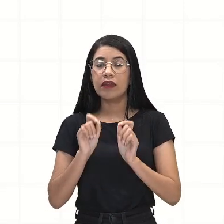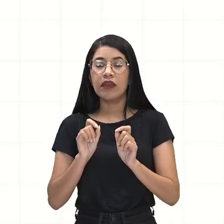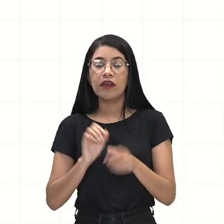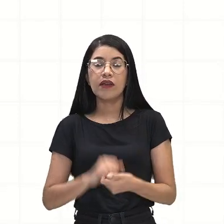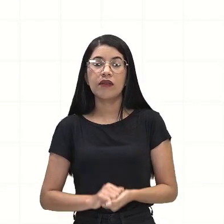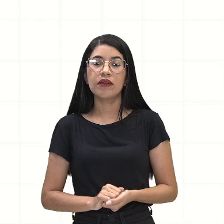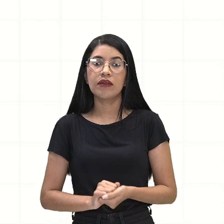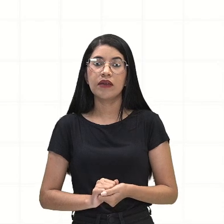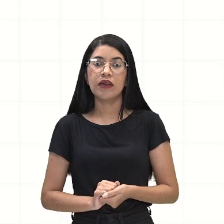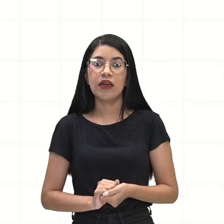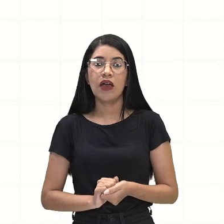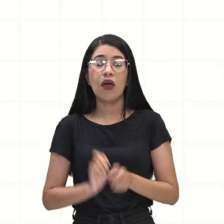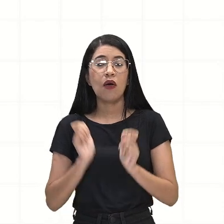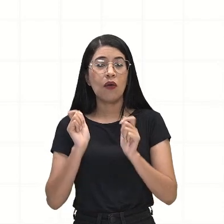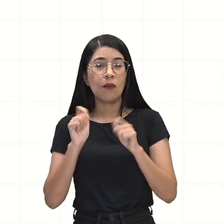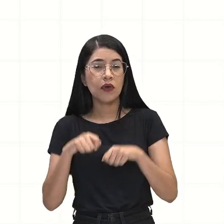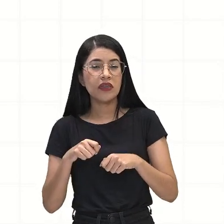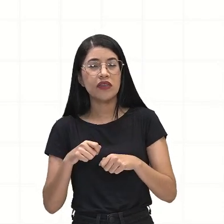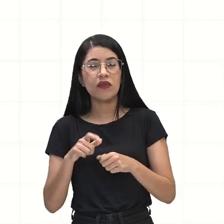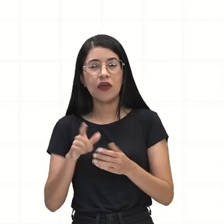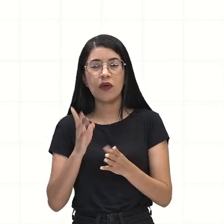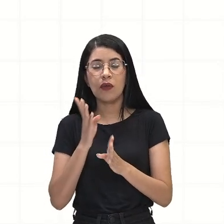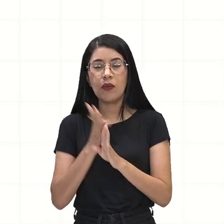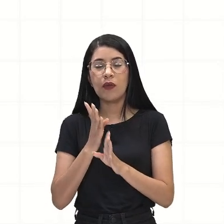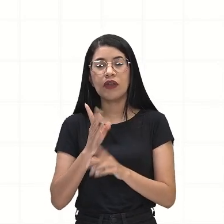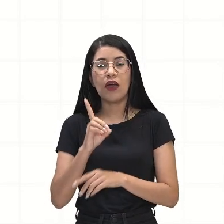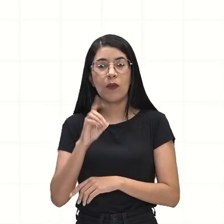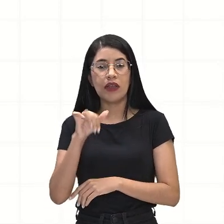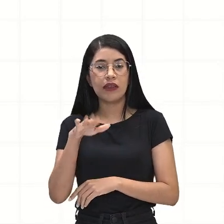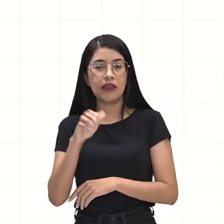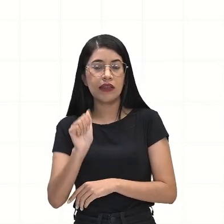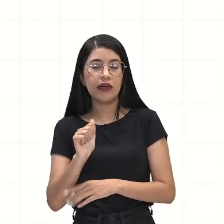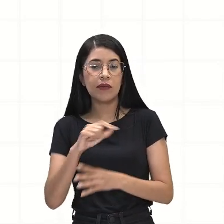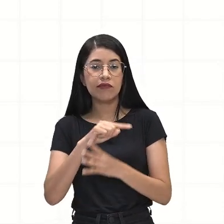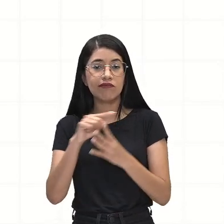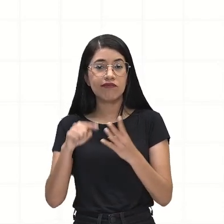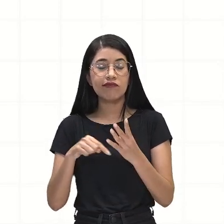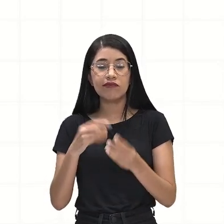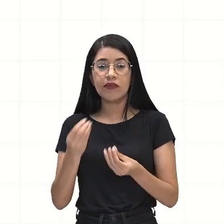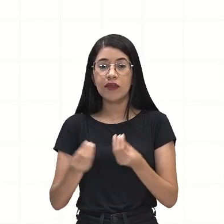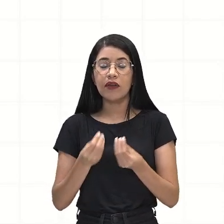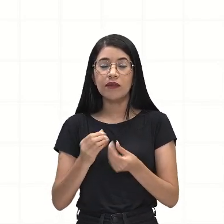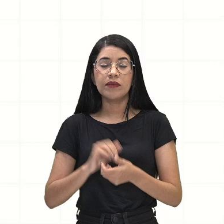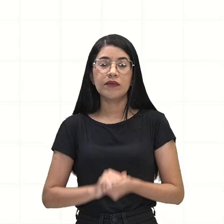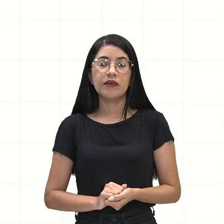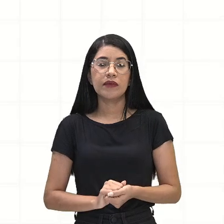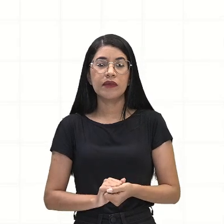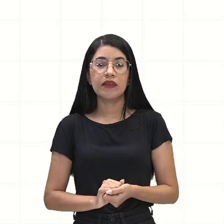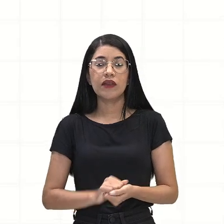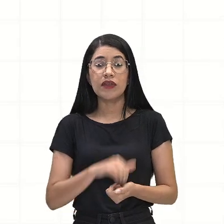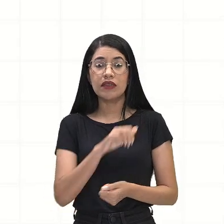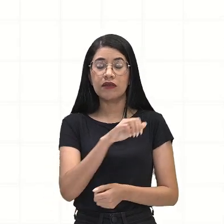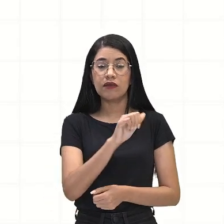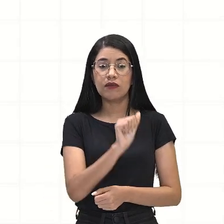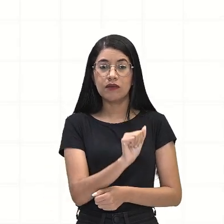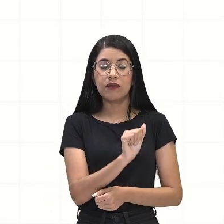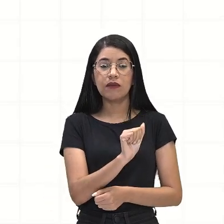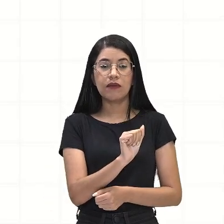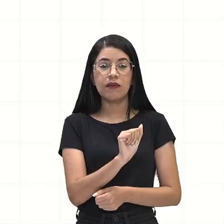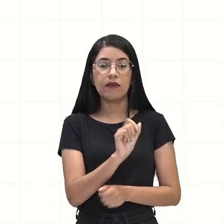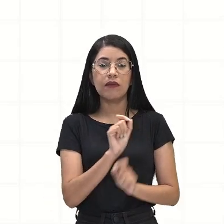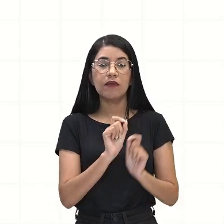chance de tirar uma carta e ela ser uma dama. Então, eu vou chamar esse evento de A. Qual é o meu evento